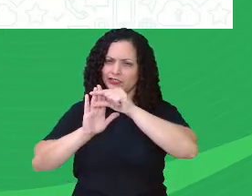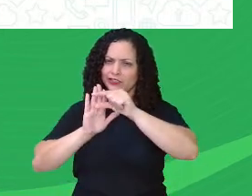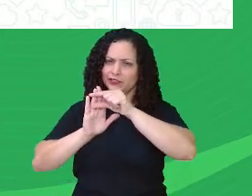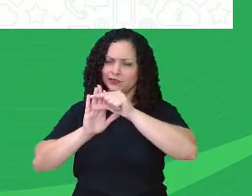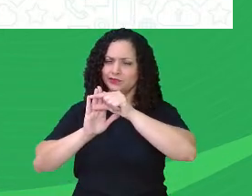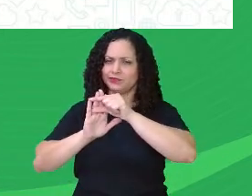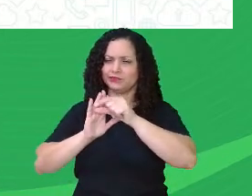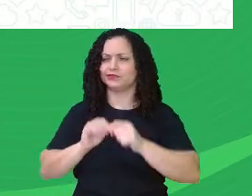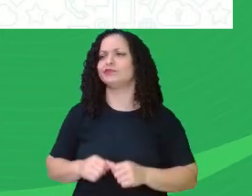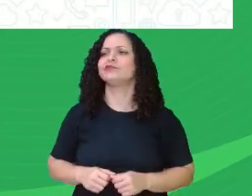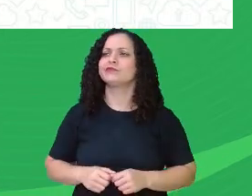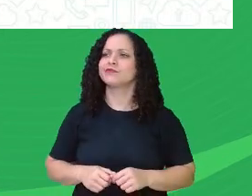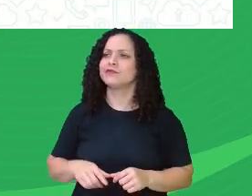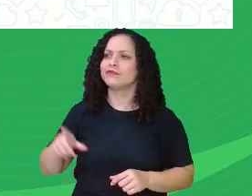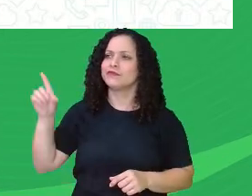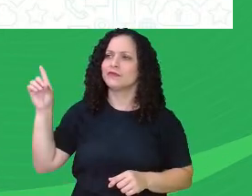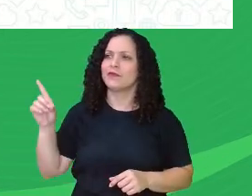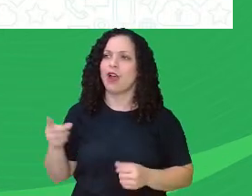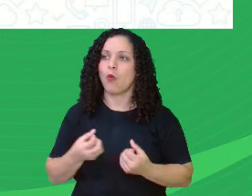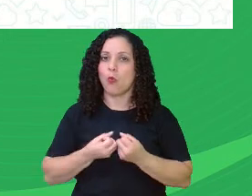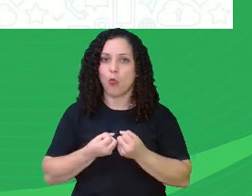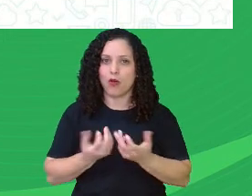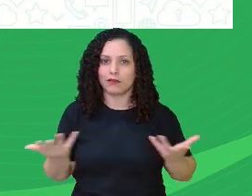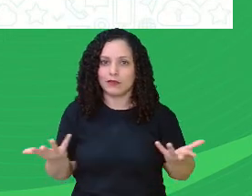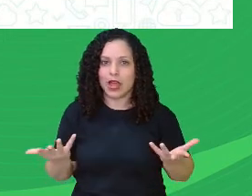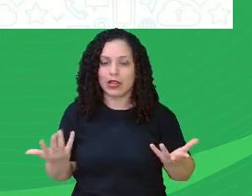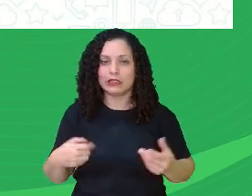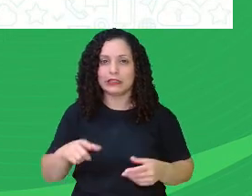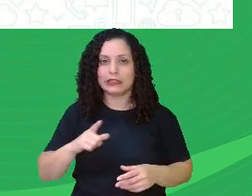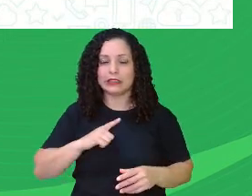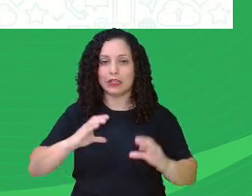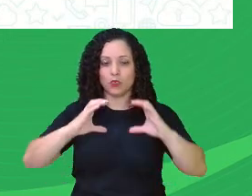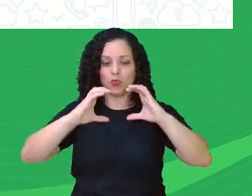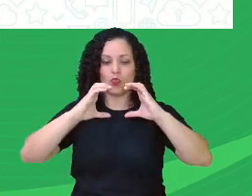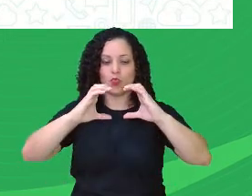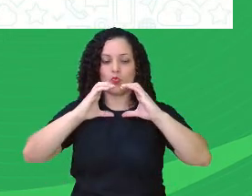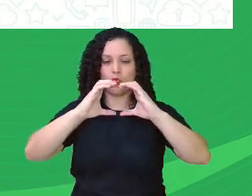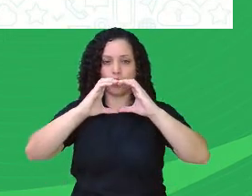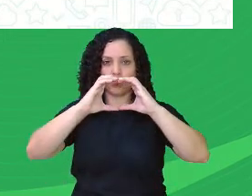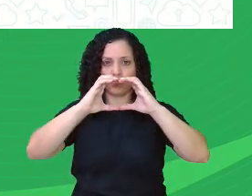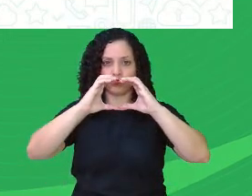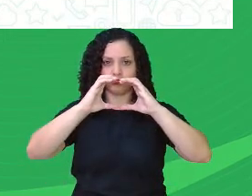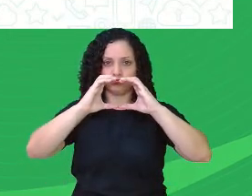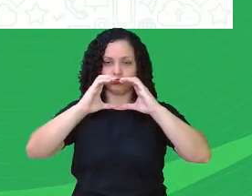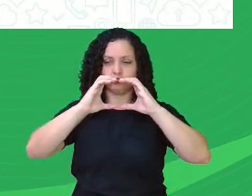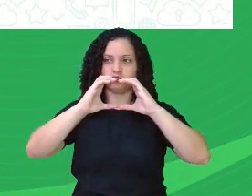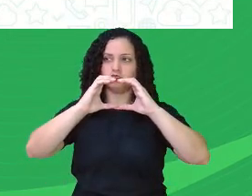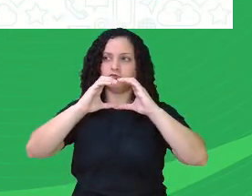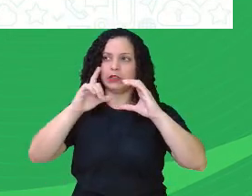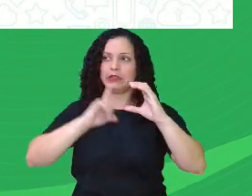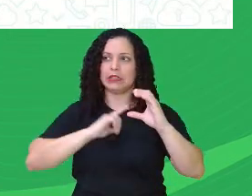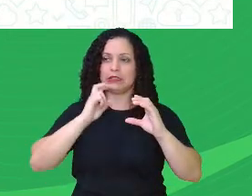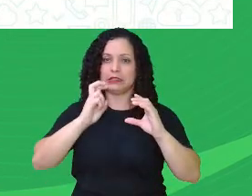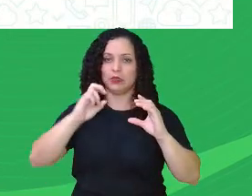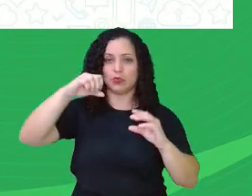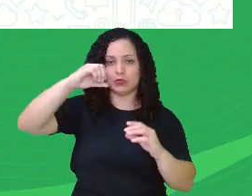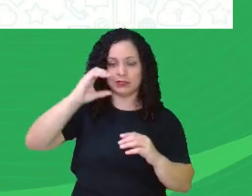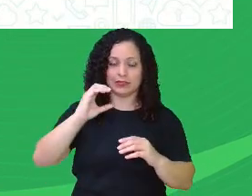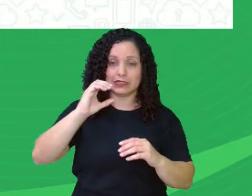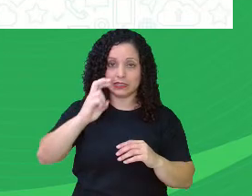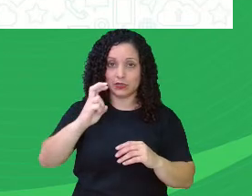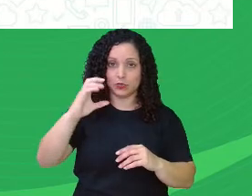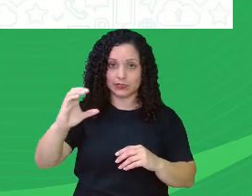seguinte: o volume de um cubo de aresta 5 centímetros em centímetro cúbico é. Aí ele não disse mais